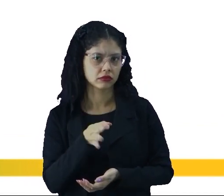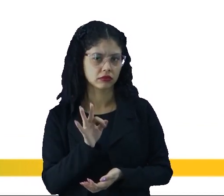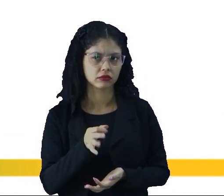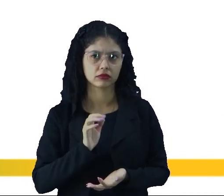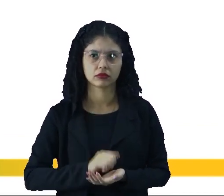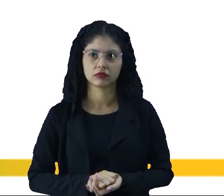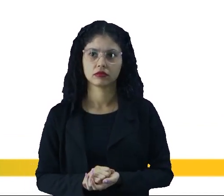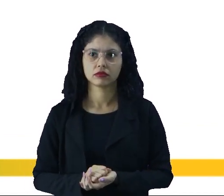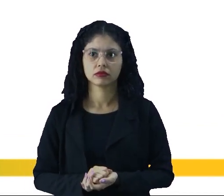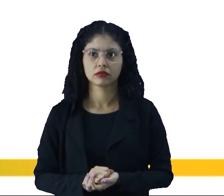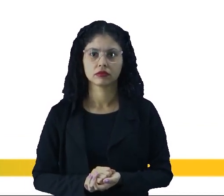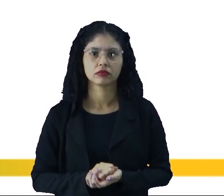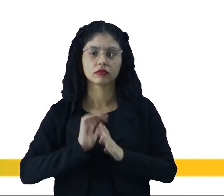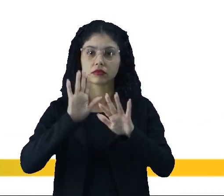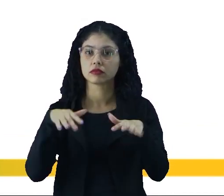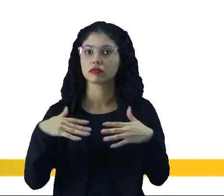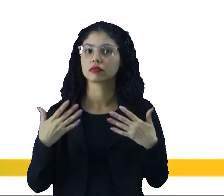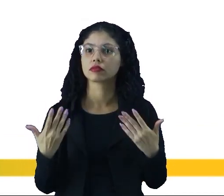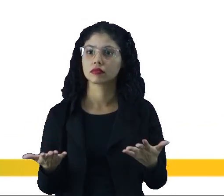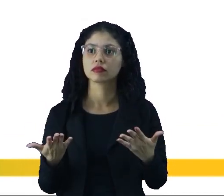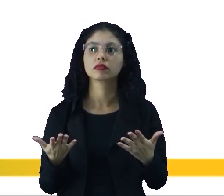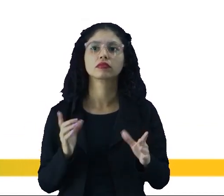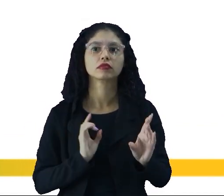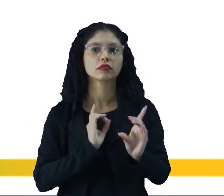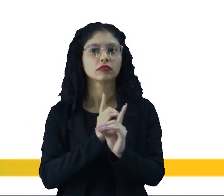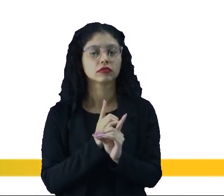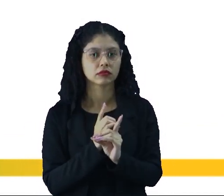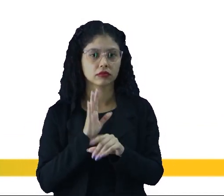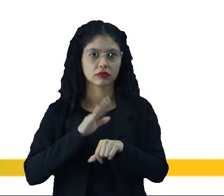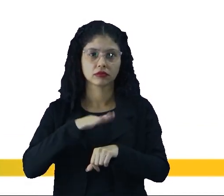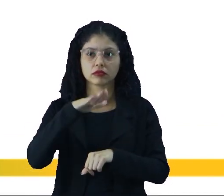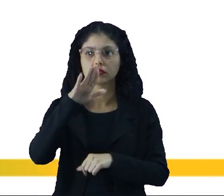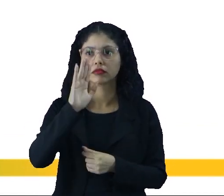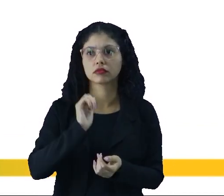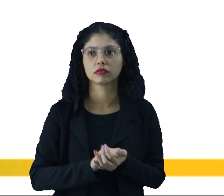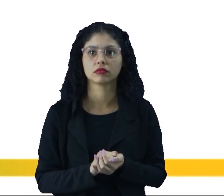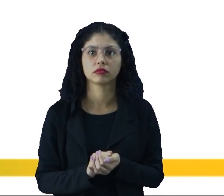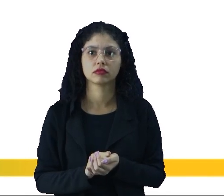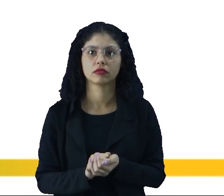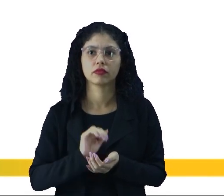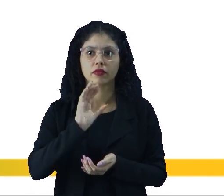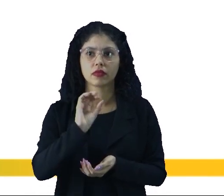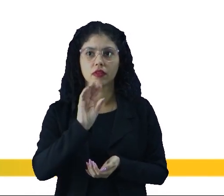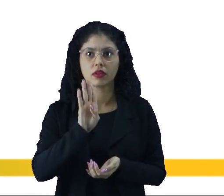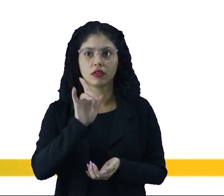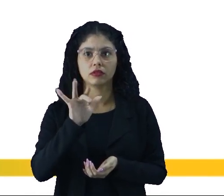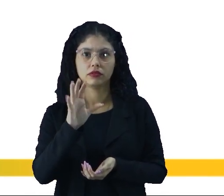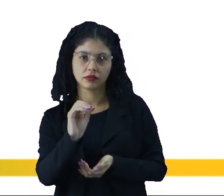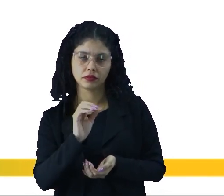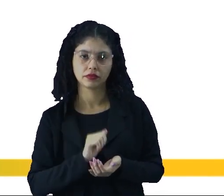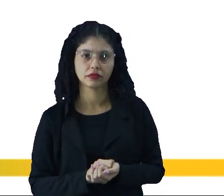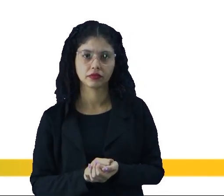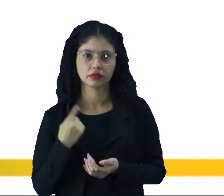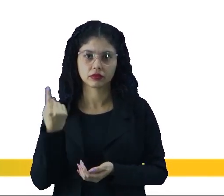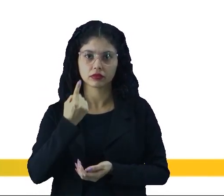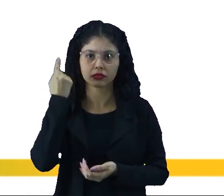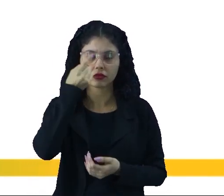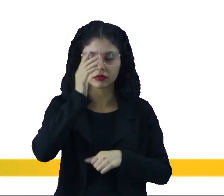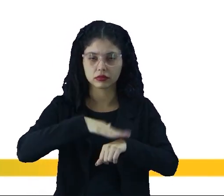Então, qual vai ser o alcance máximo no lançamento oblíquo? Ou a